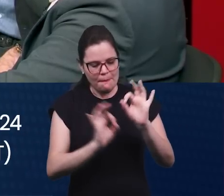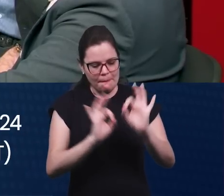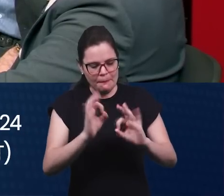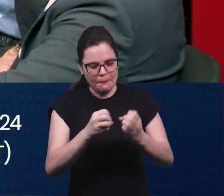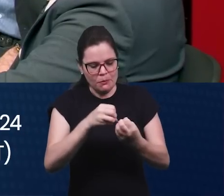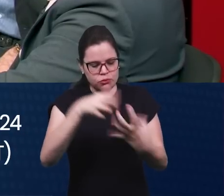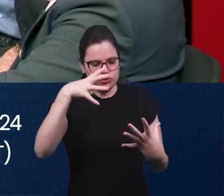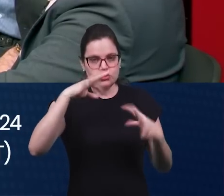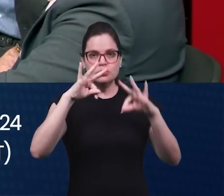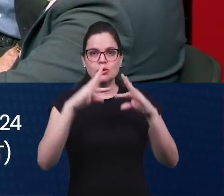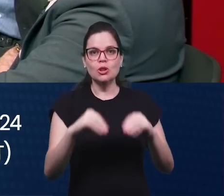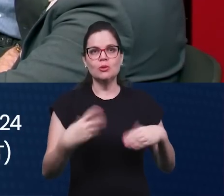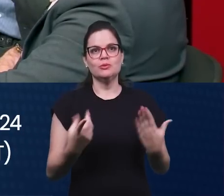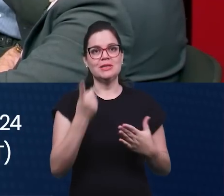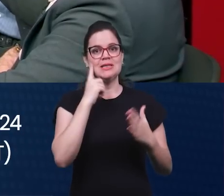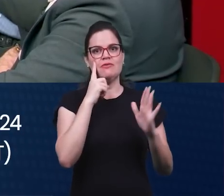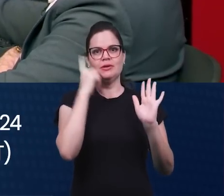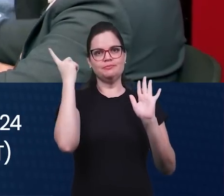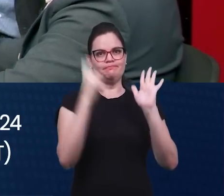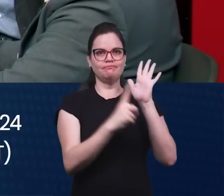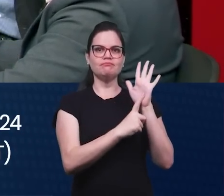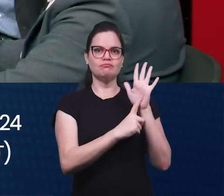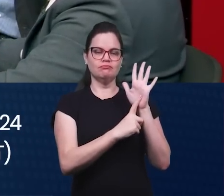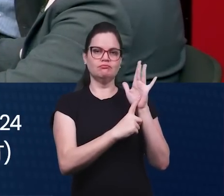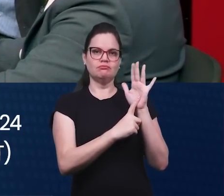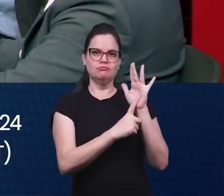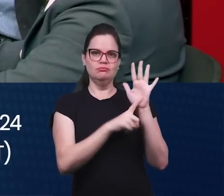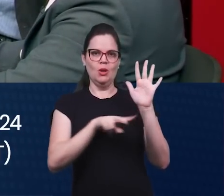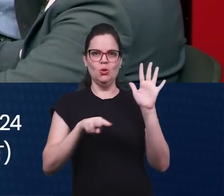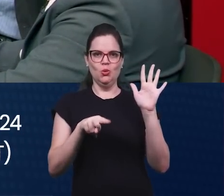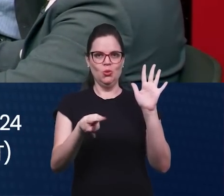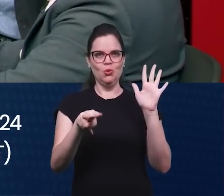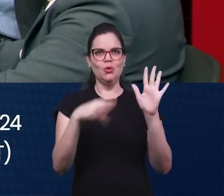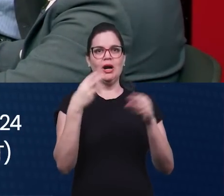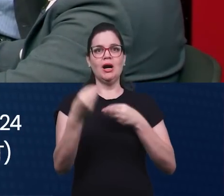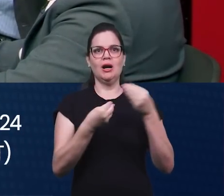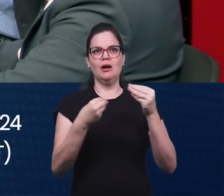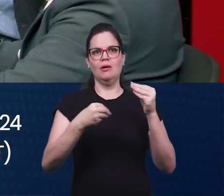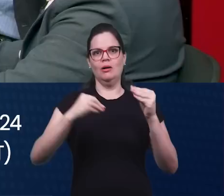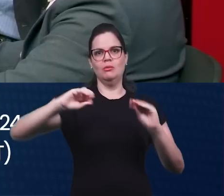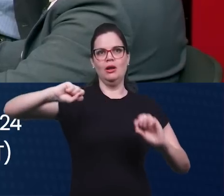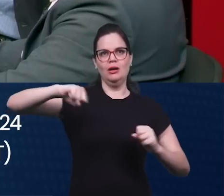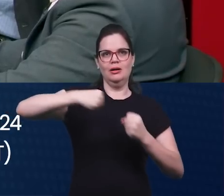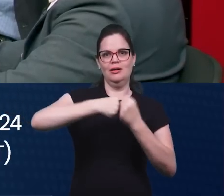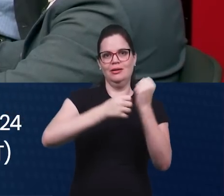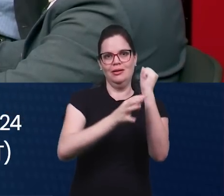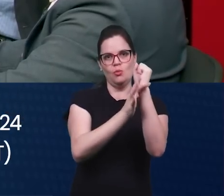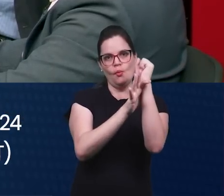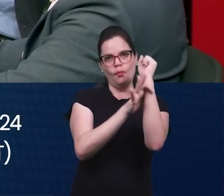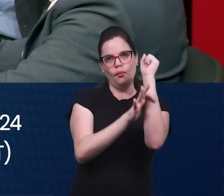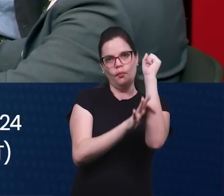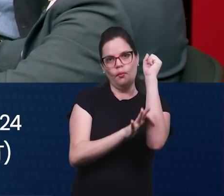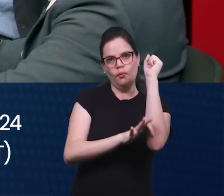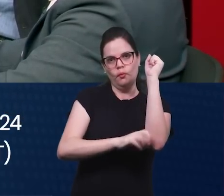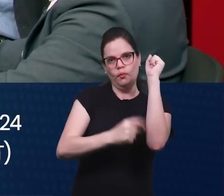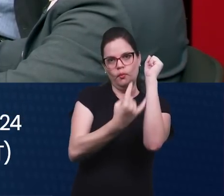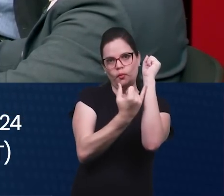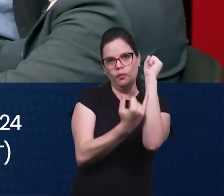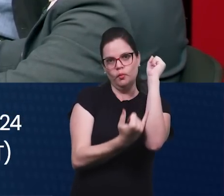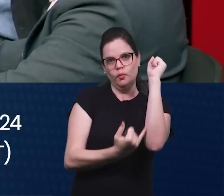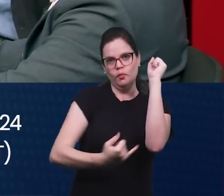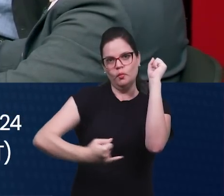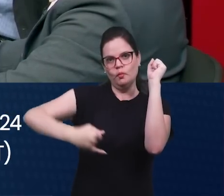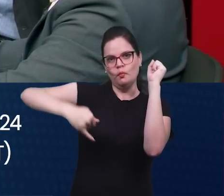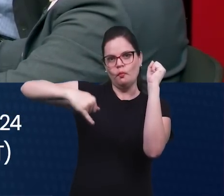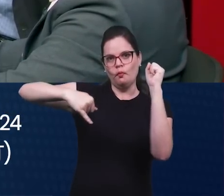desenvolvido e as conexões e aquilo que nós vamos falar no decorrer desse programa aqui. Maravilha, né? Isso já foi uma